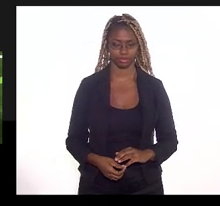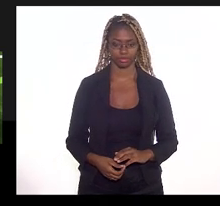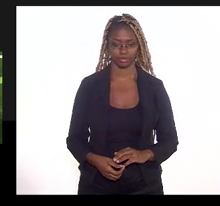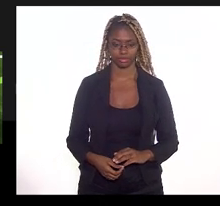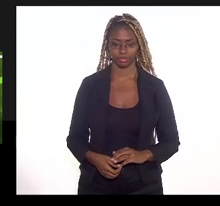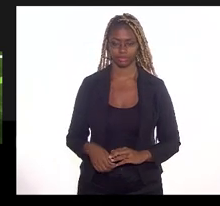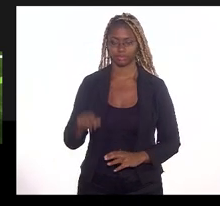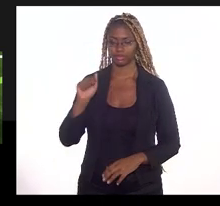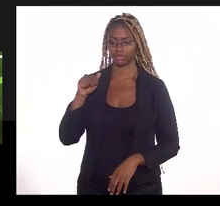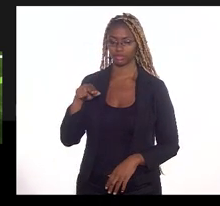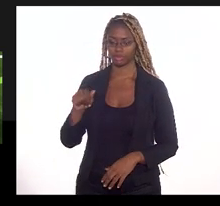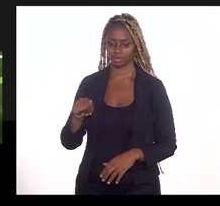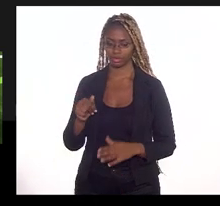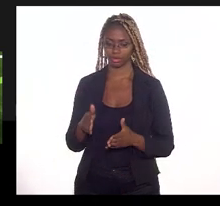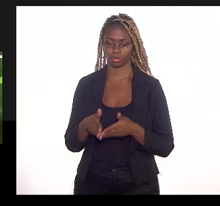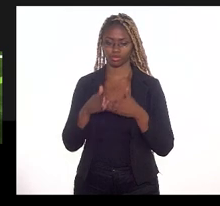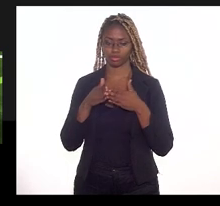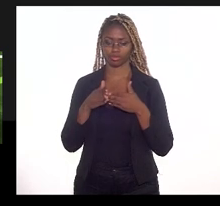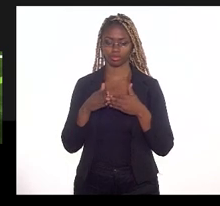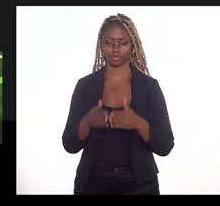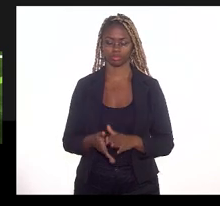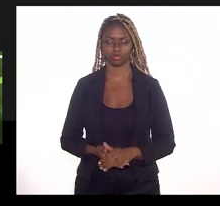Ana, por favor.